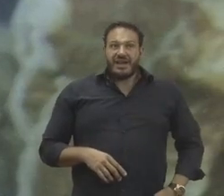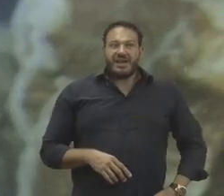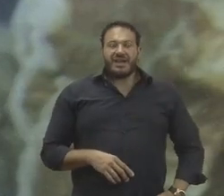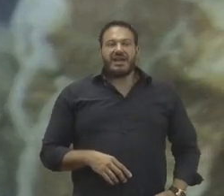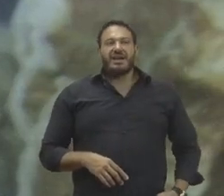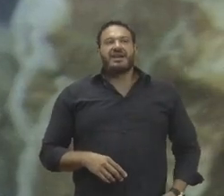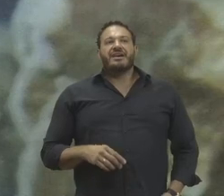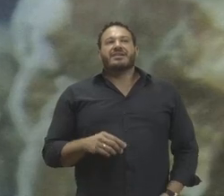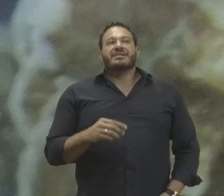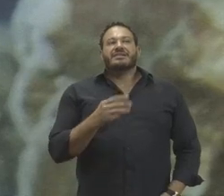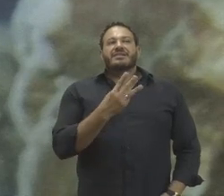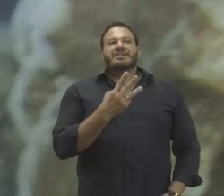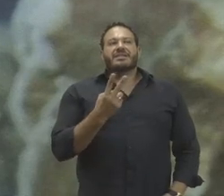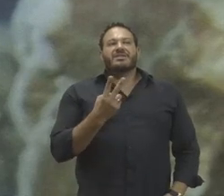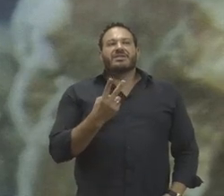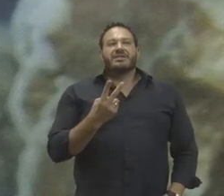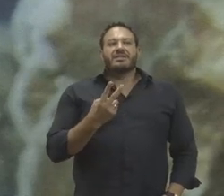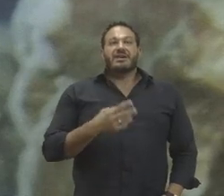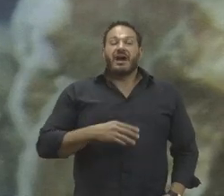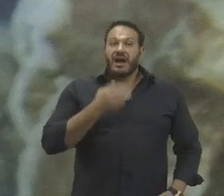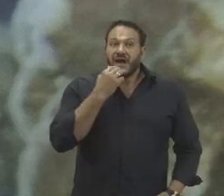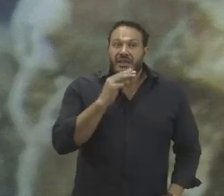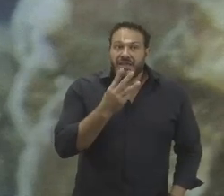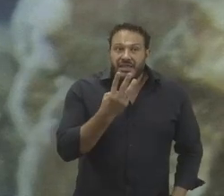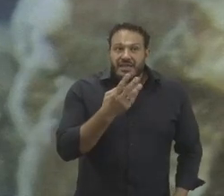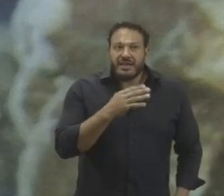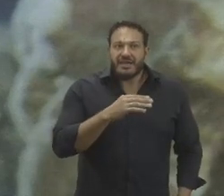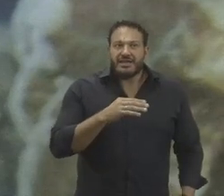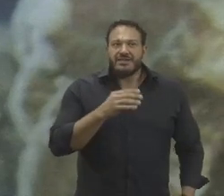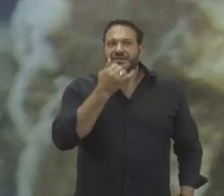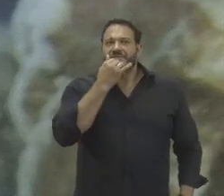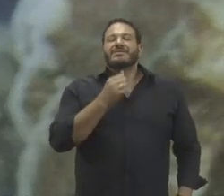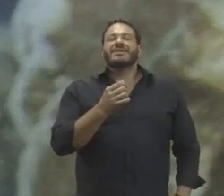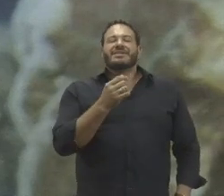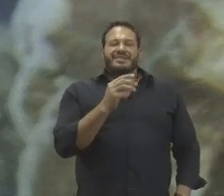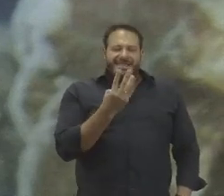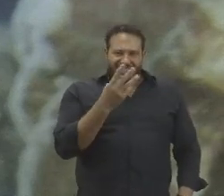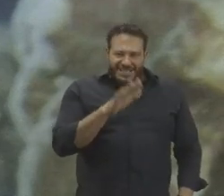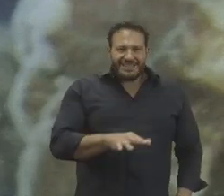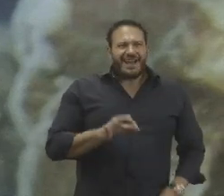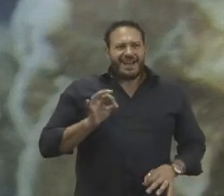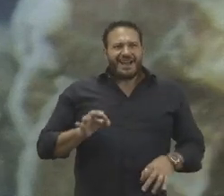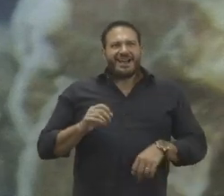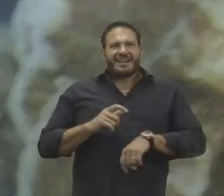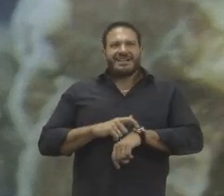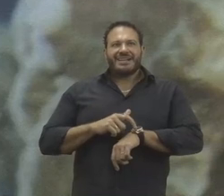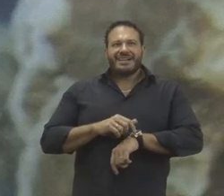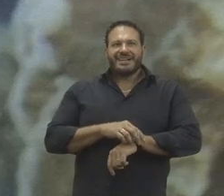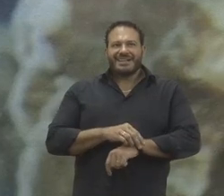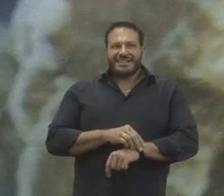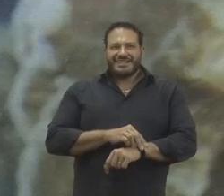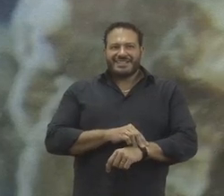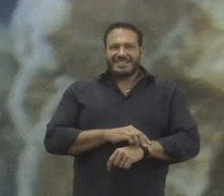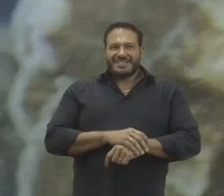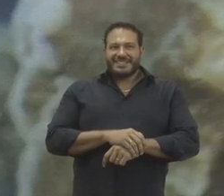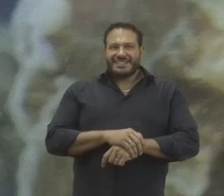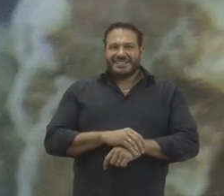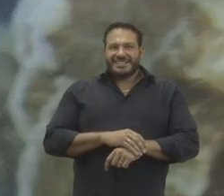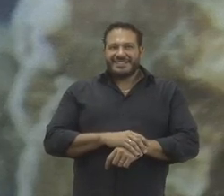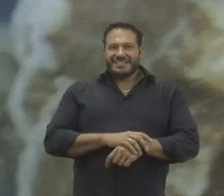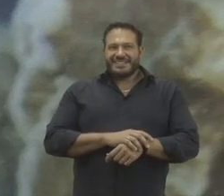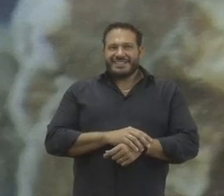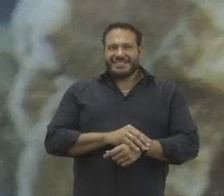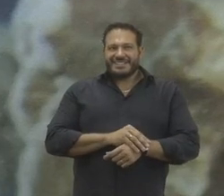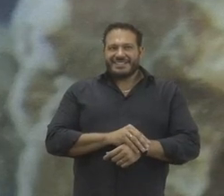minutos tempo para tomar uma 15:30 15 horas 15 horas 15 horas tá bom